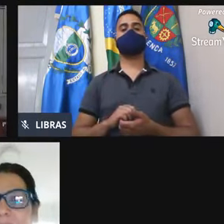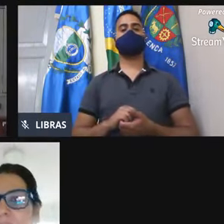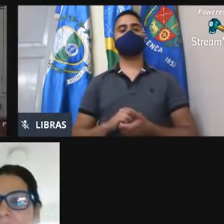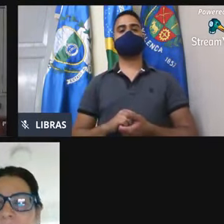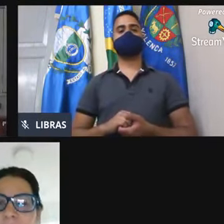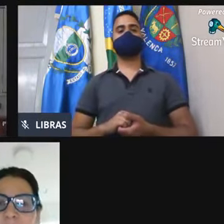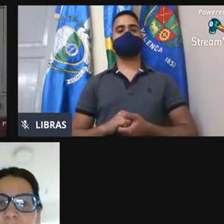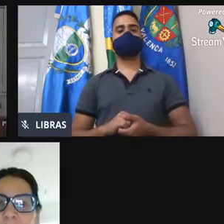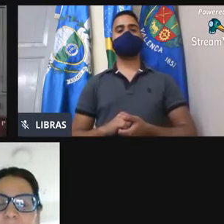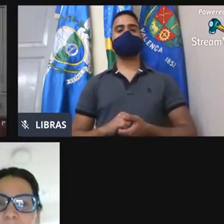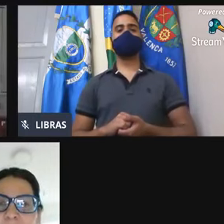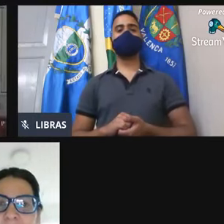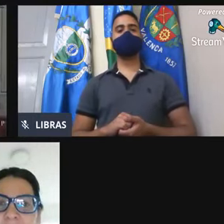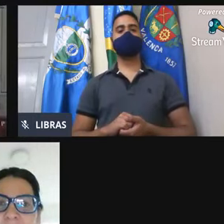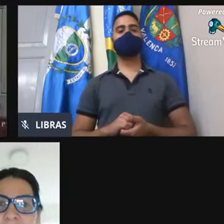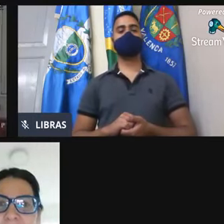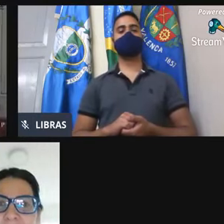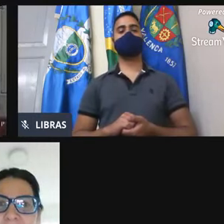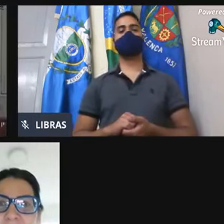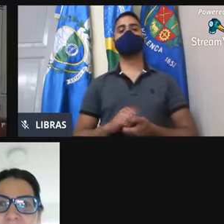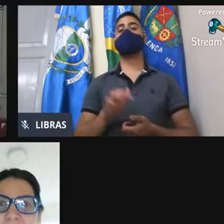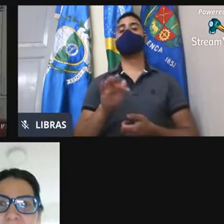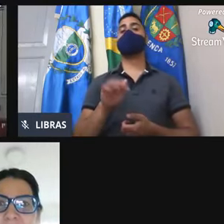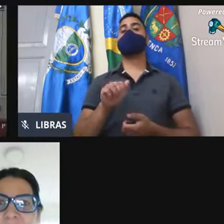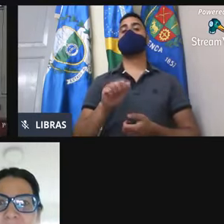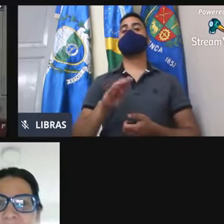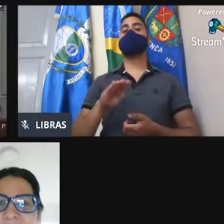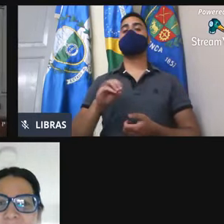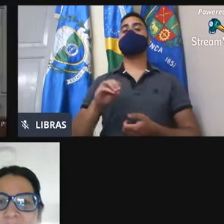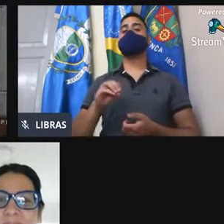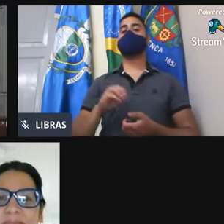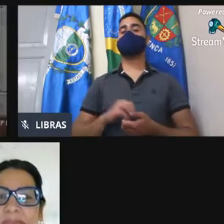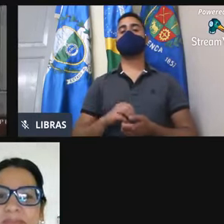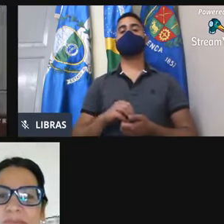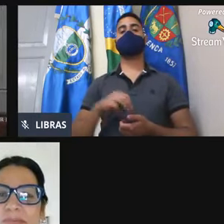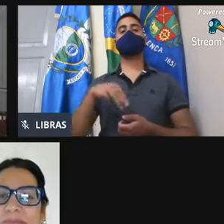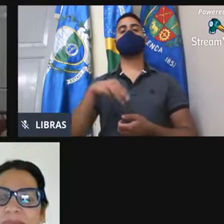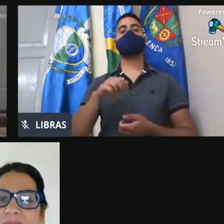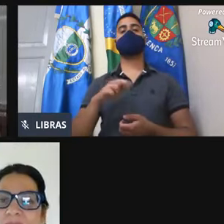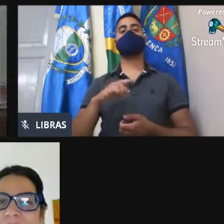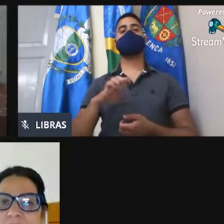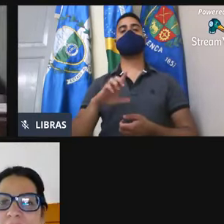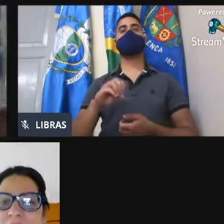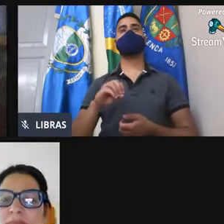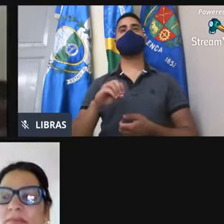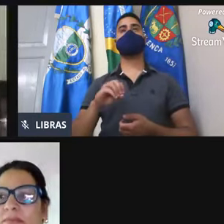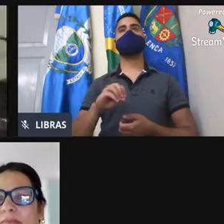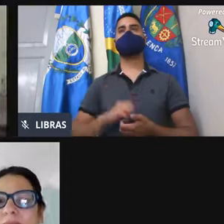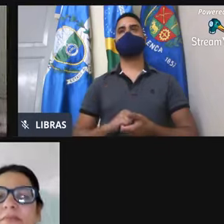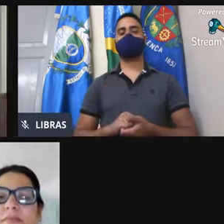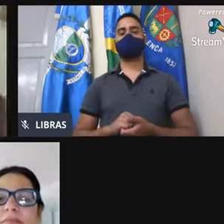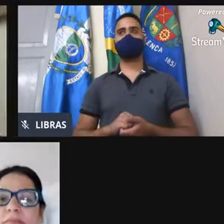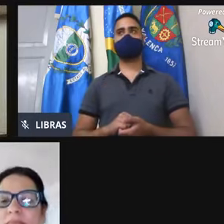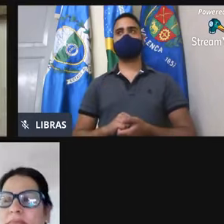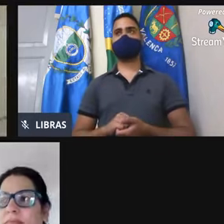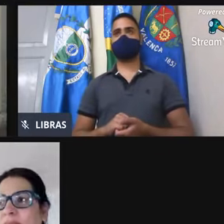presidente. Fábio Antônio Pires Jorge, presente. Marcelo Moreira de Oliveira, Marcelo de Santa